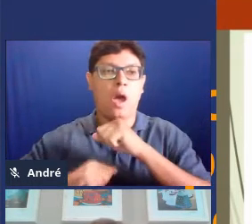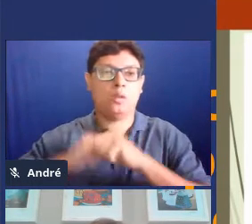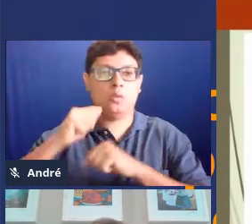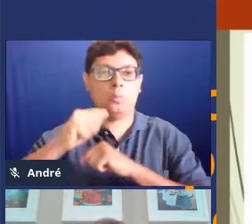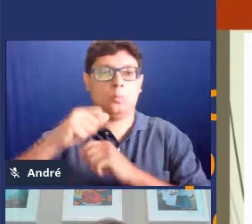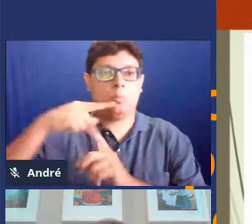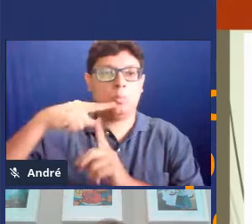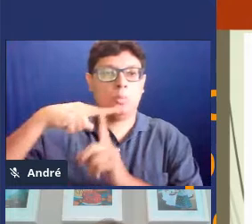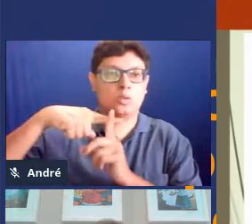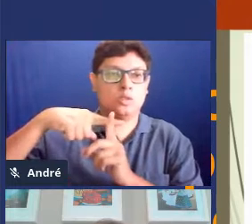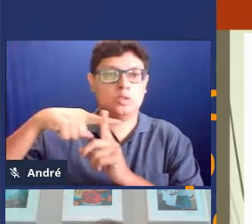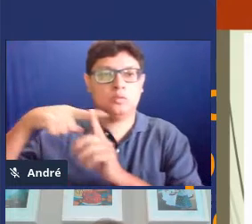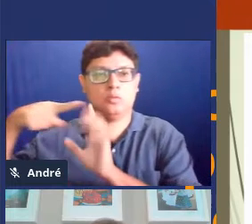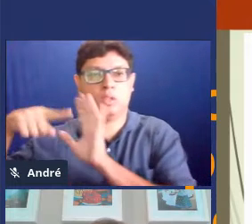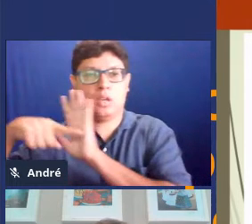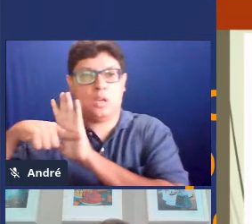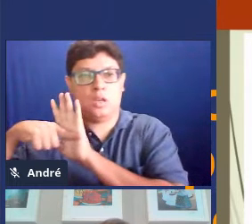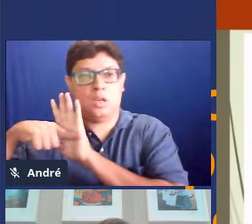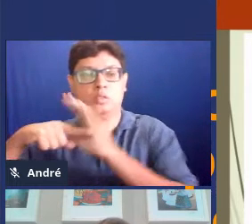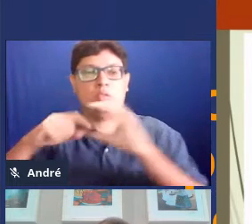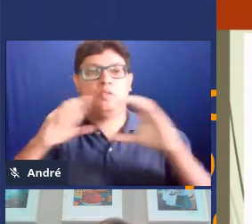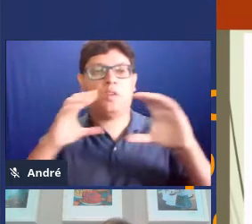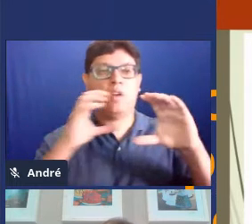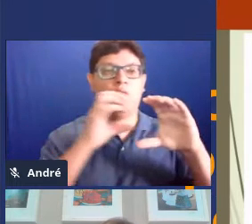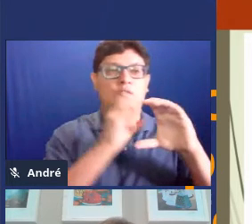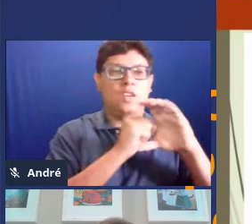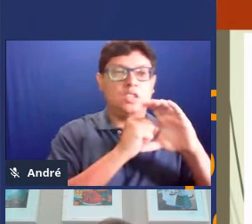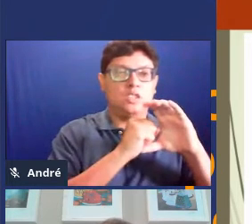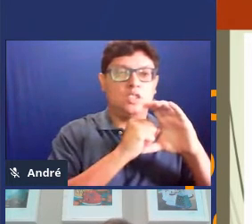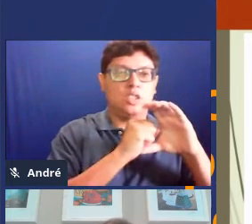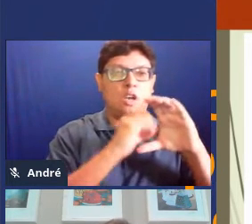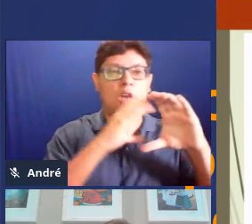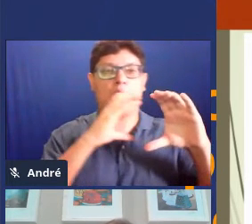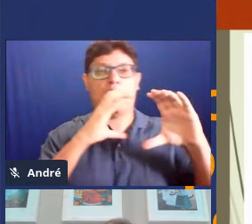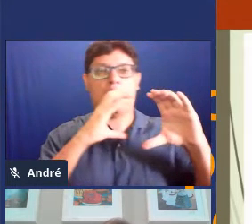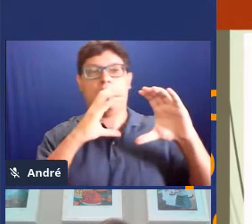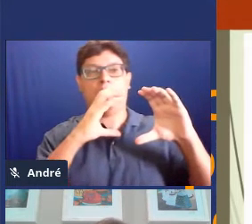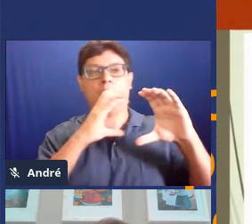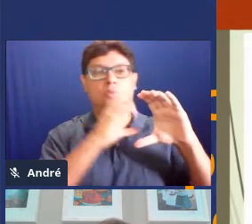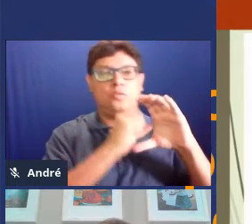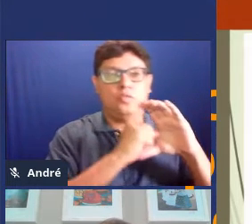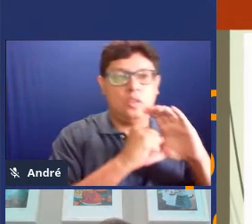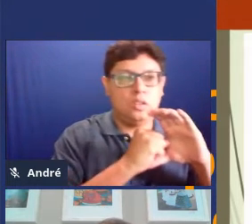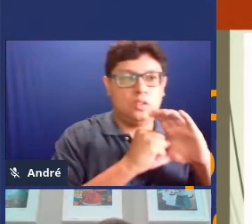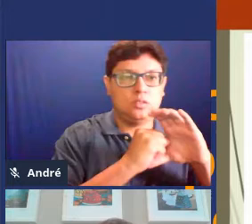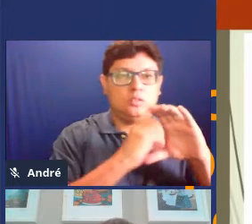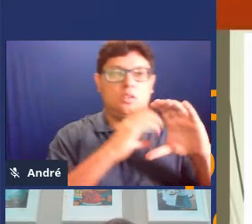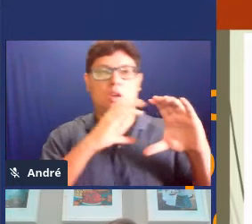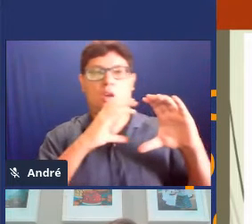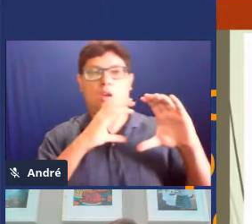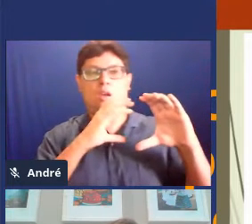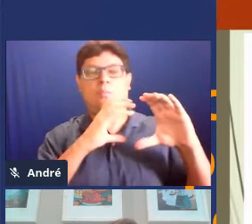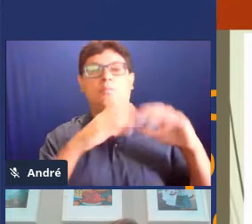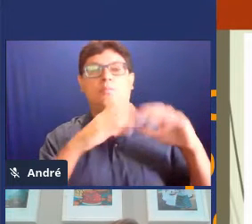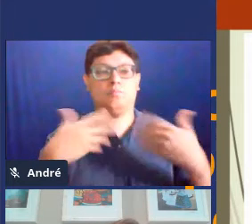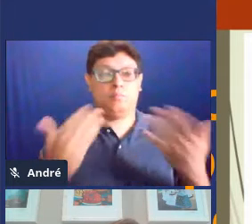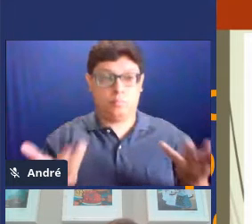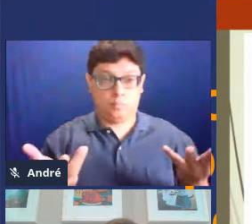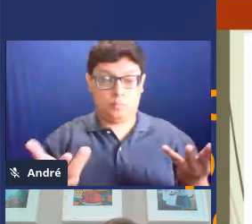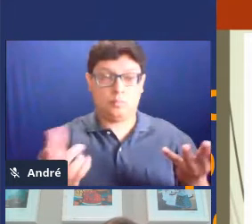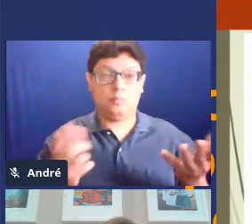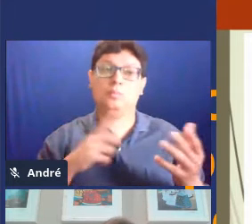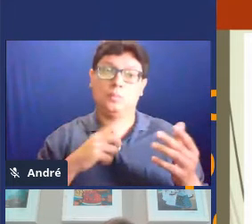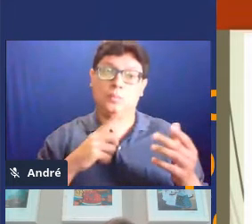um novo arranjo e esse canal se abre. Ou seja, de acordo com essas mudanças, atrações